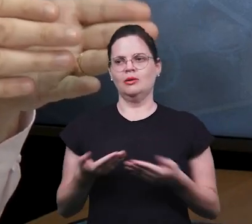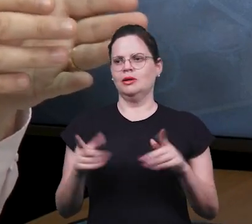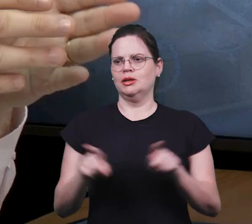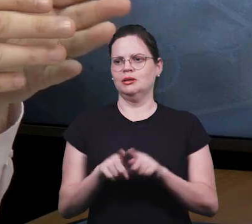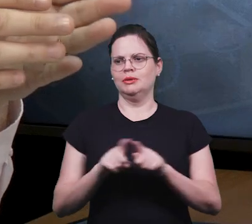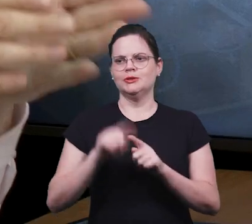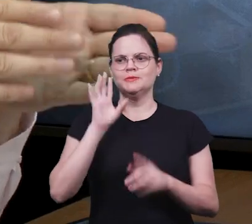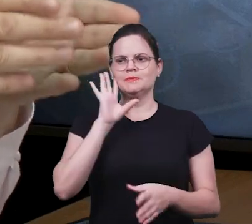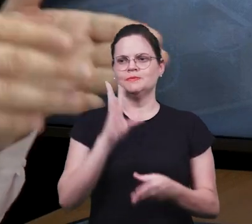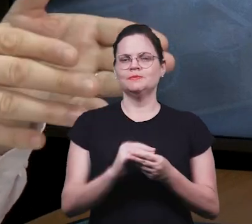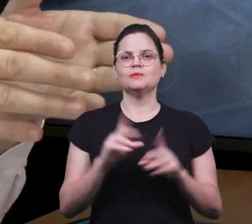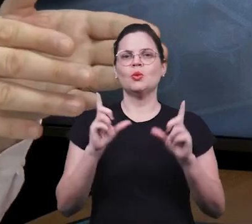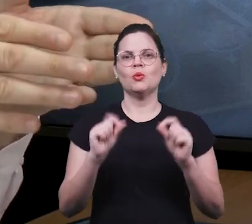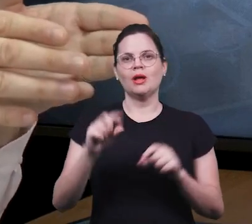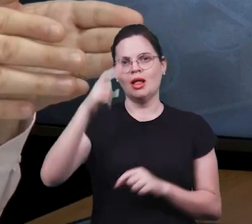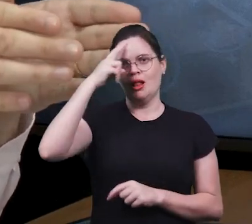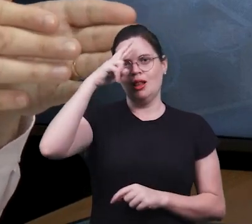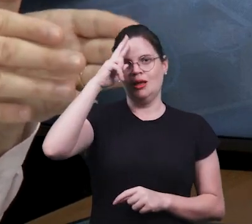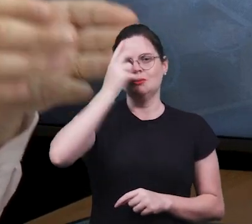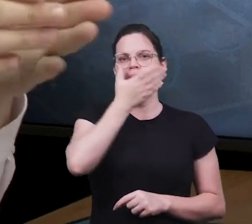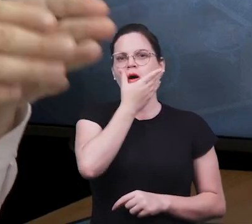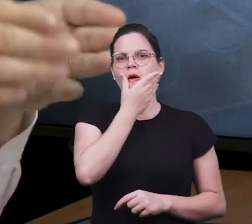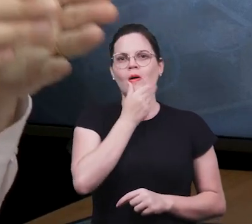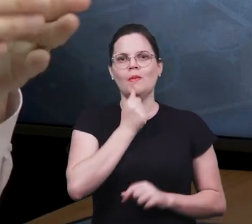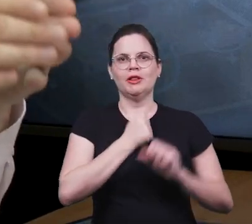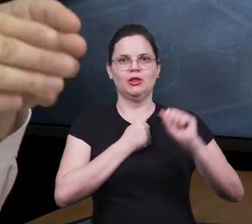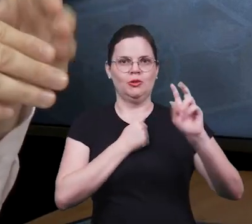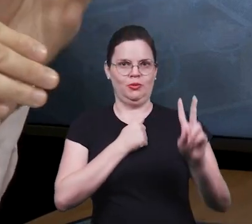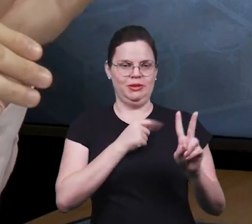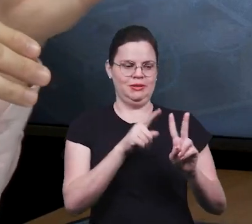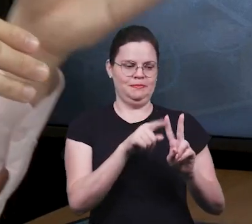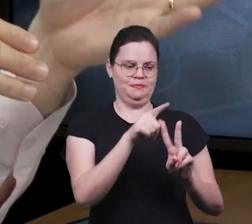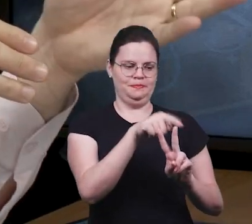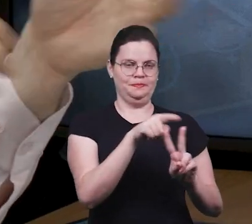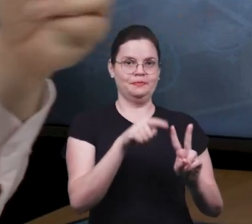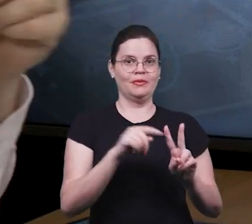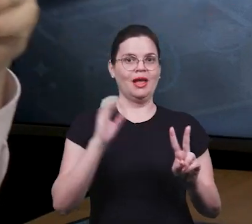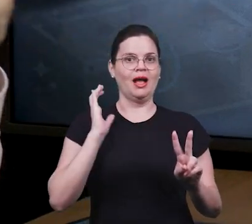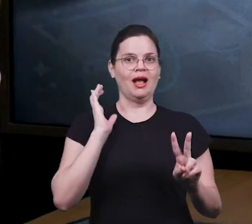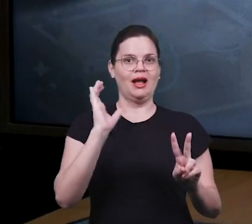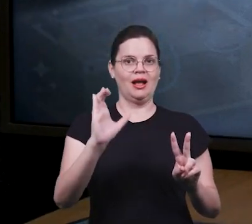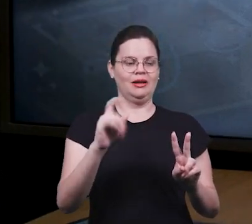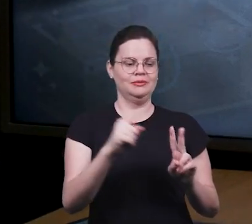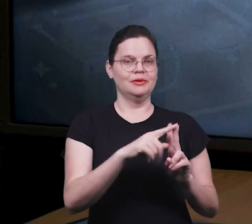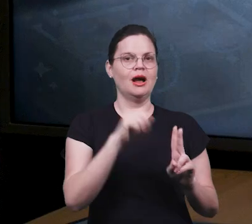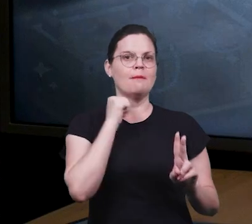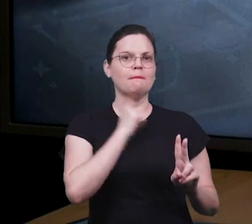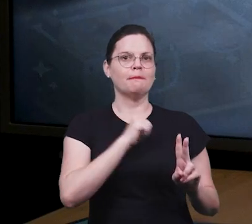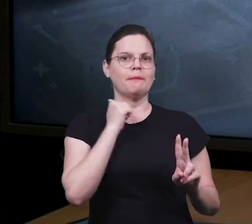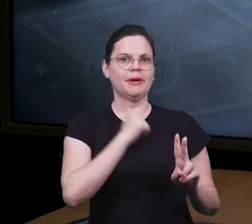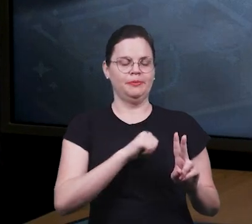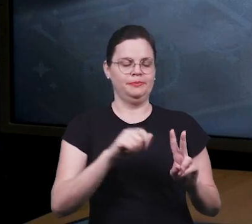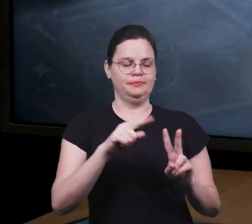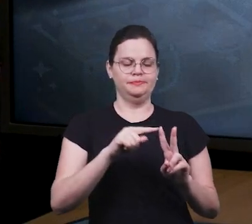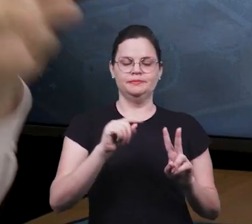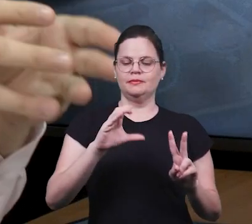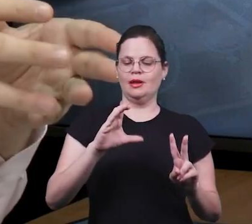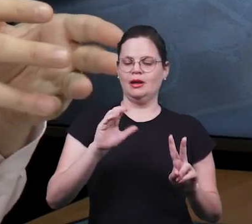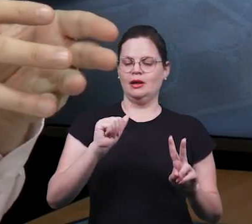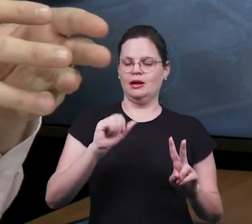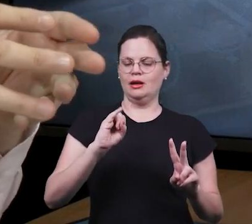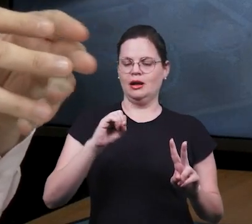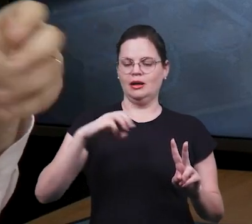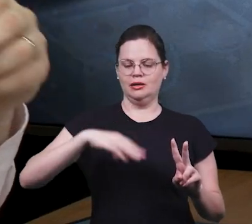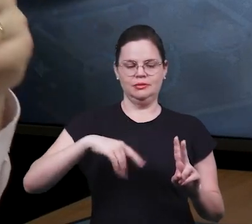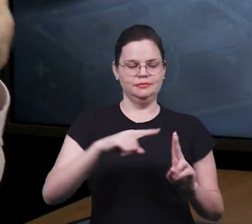aqui de Caim e Abel, que também está ligado a esse projeto da salvação, daquilo que Deus faz na vida